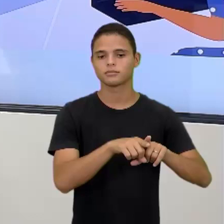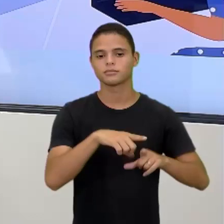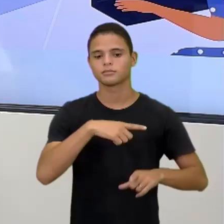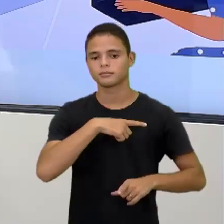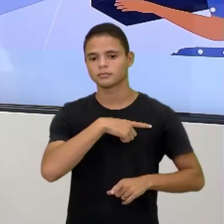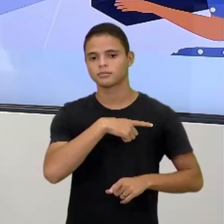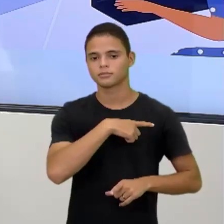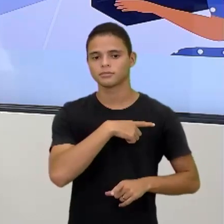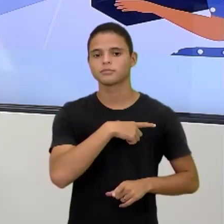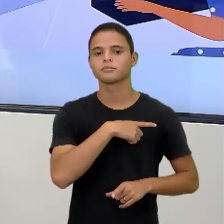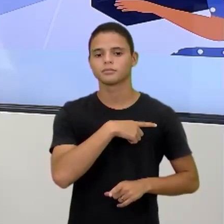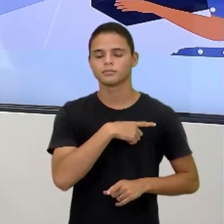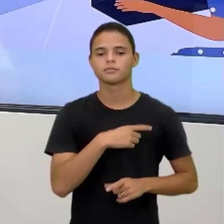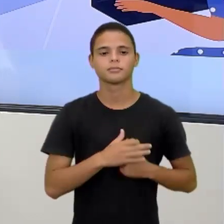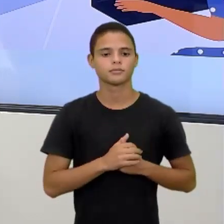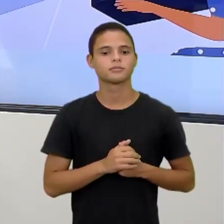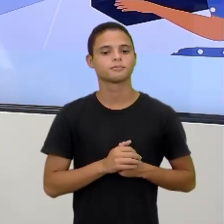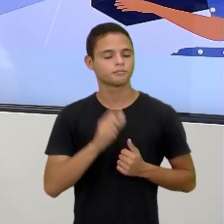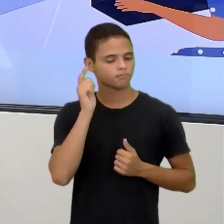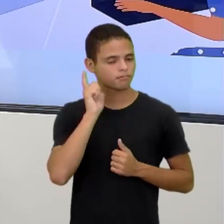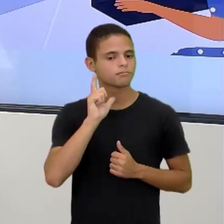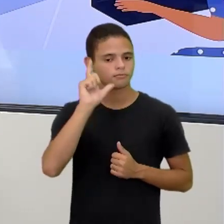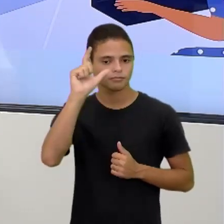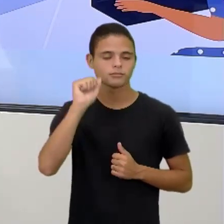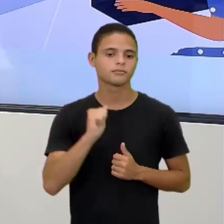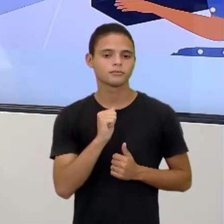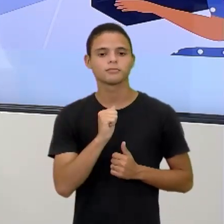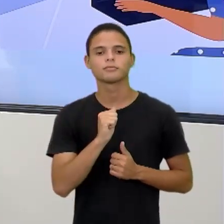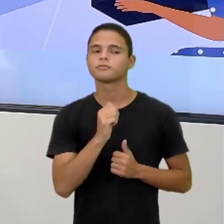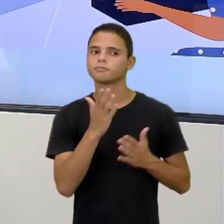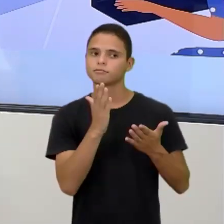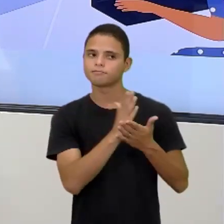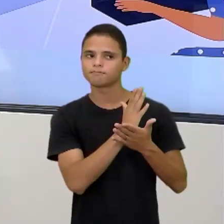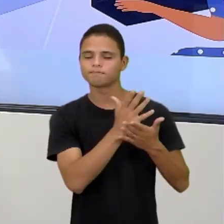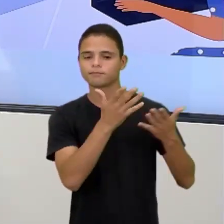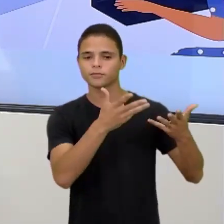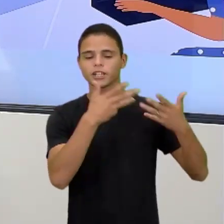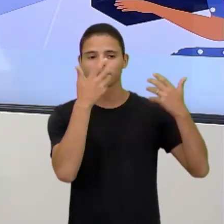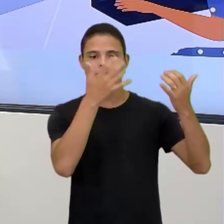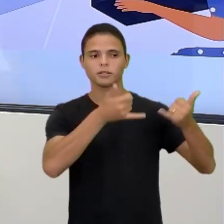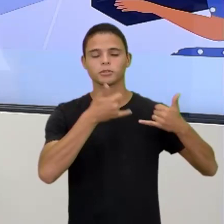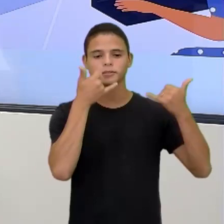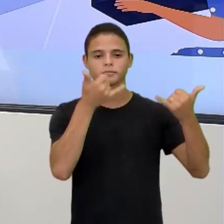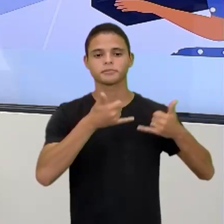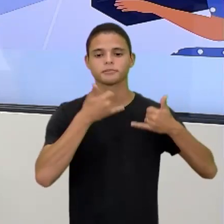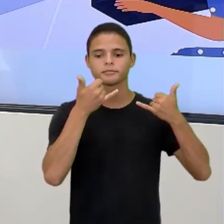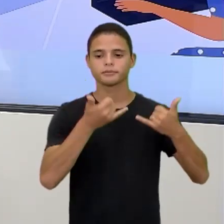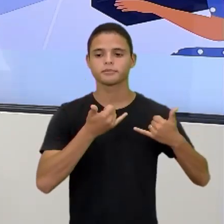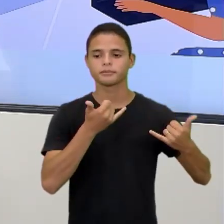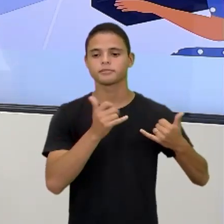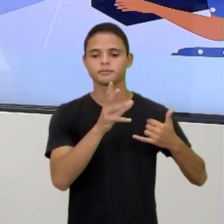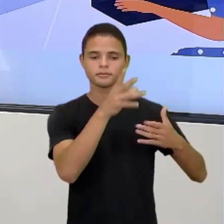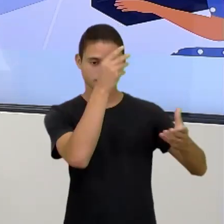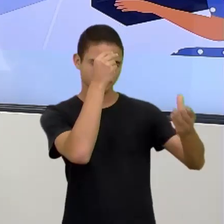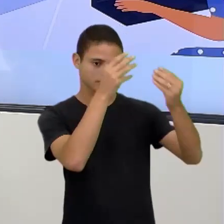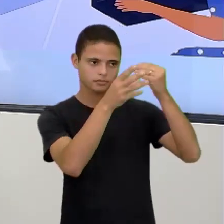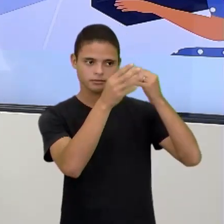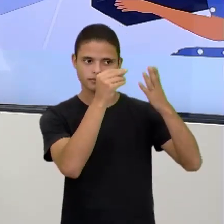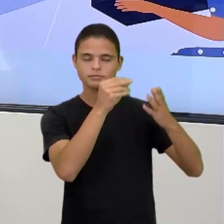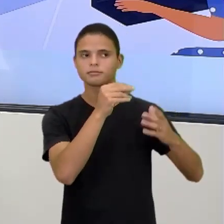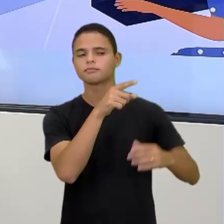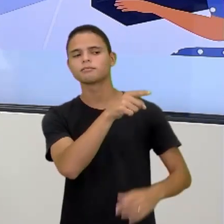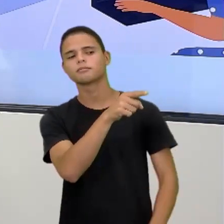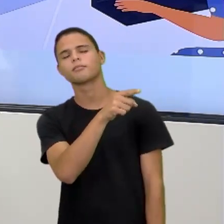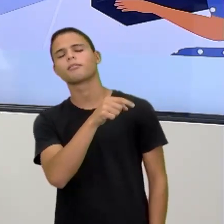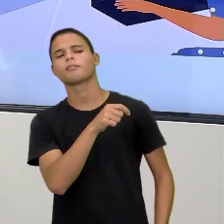empresa, ele vai conseguir tirar aí o máximo de informações que possa descrever o funcionário que ele quer contratar,